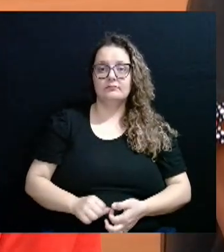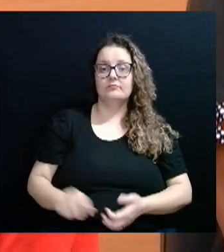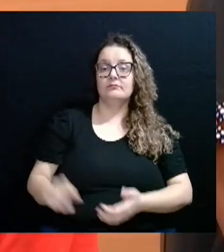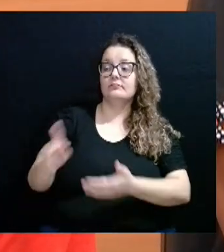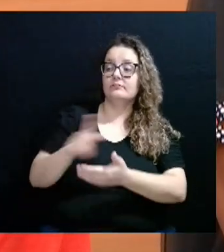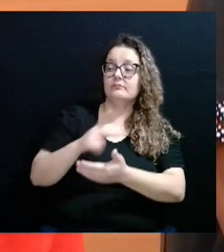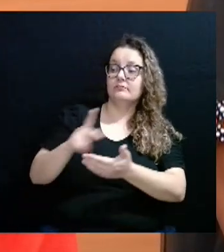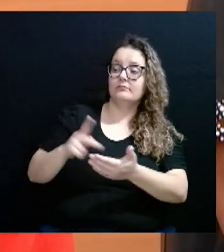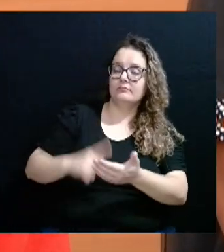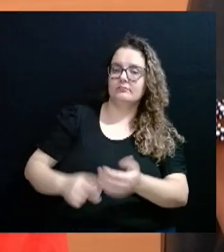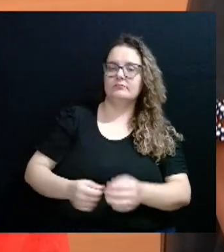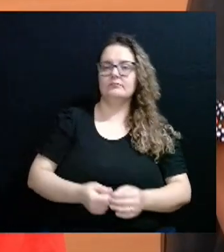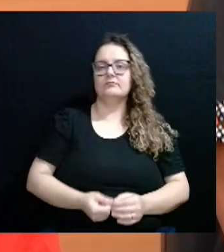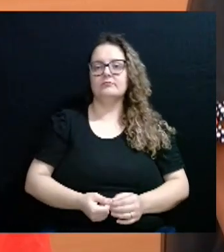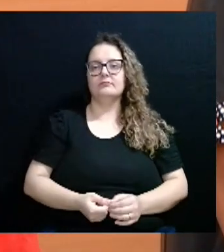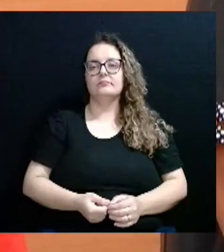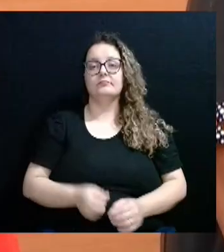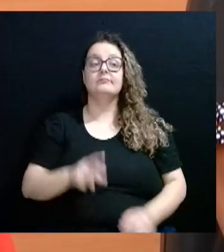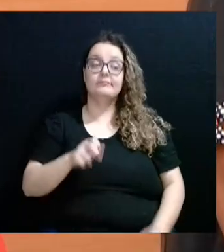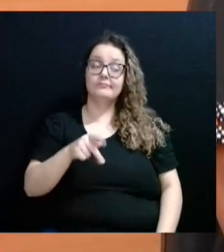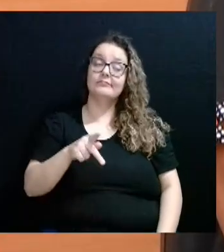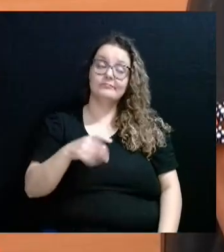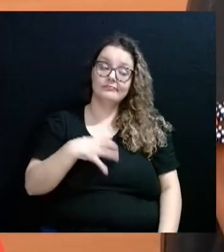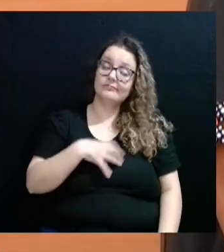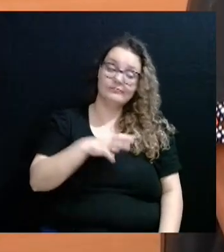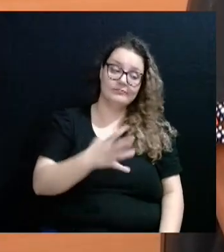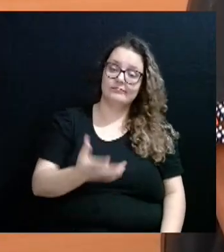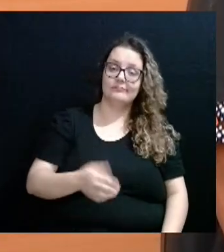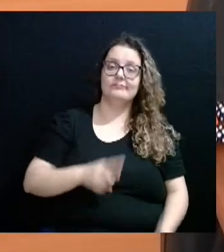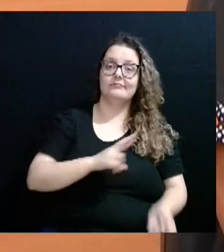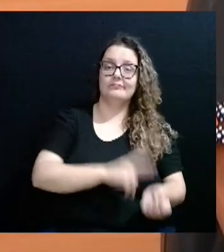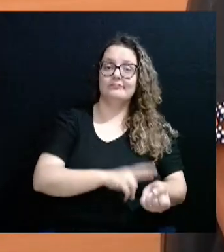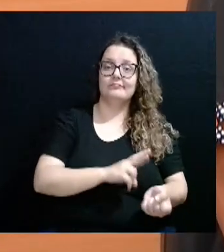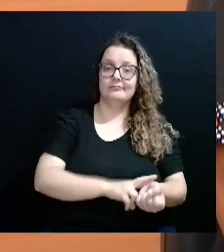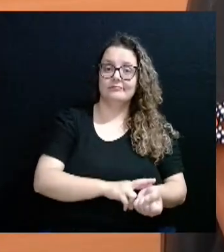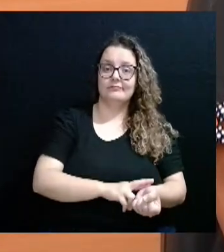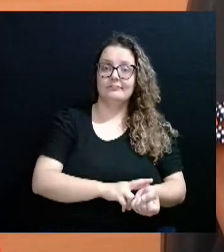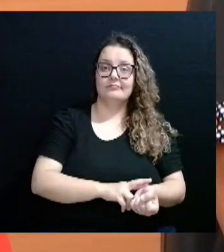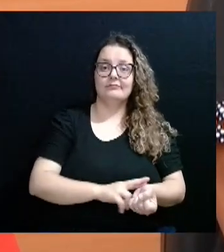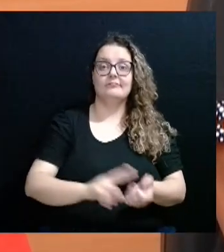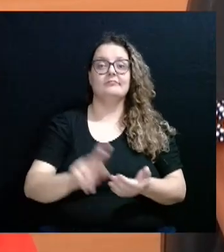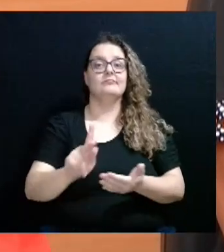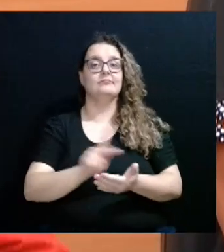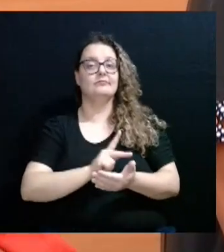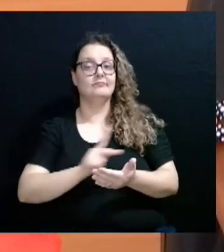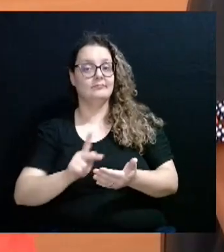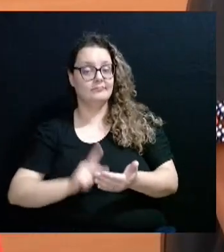E o rap é exatamente isso, ritmo e poesia.